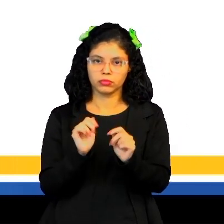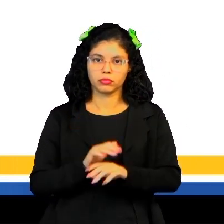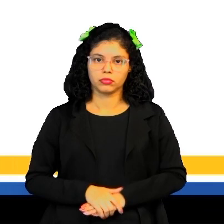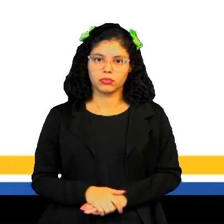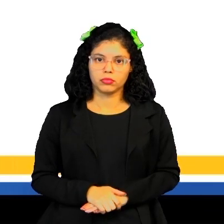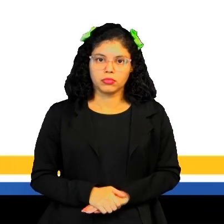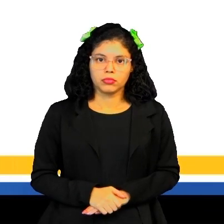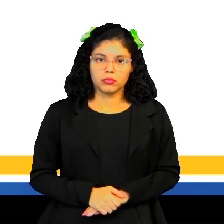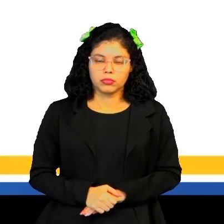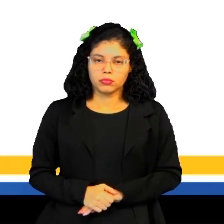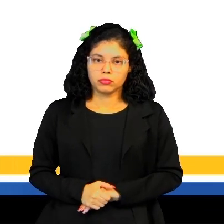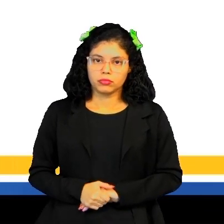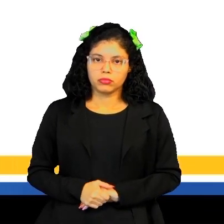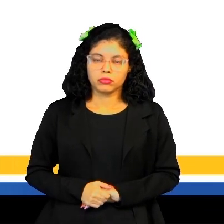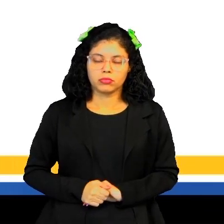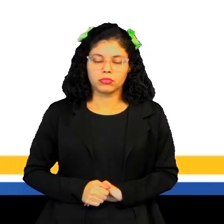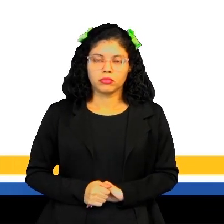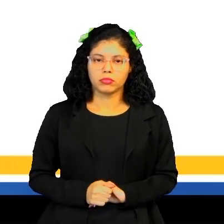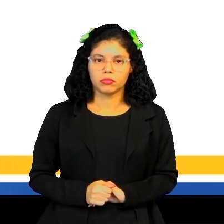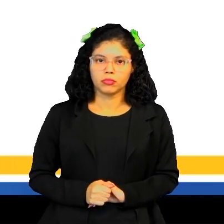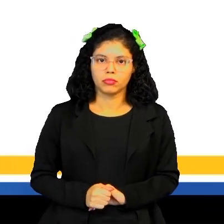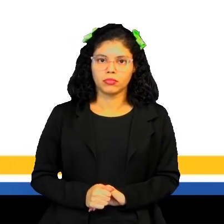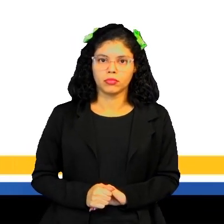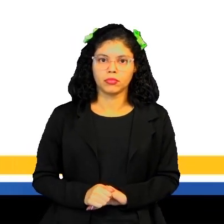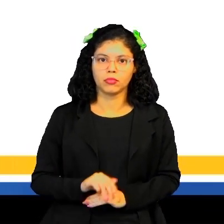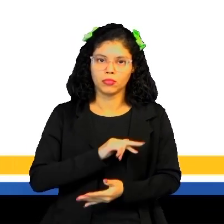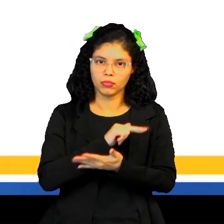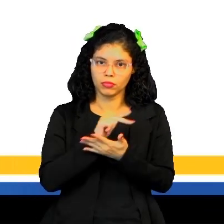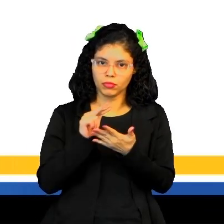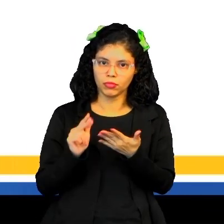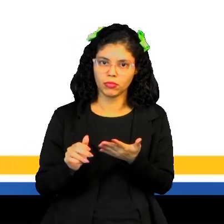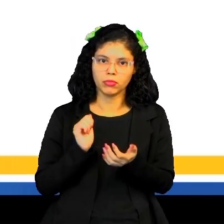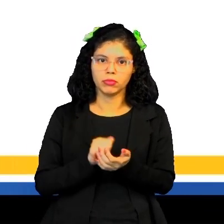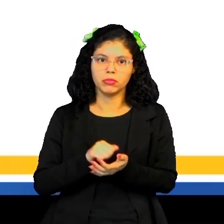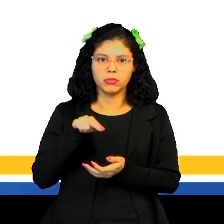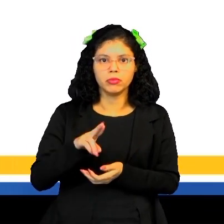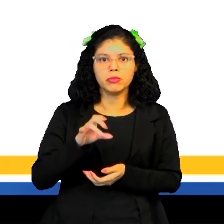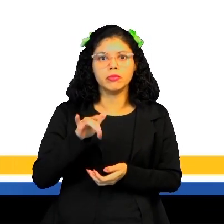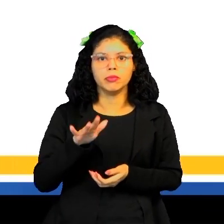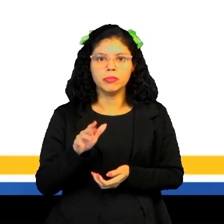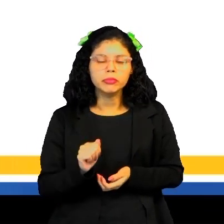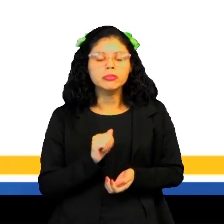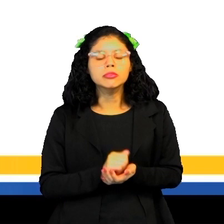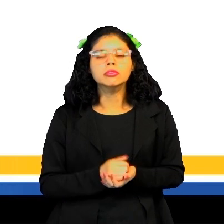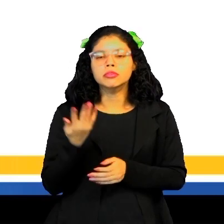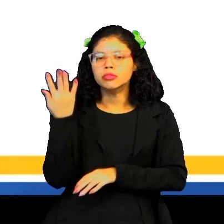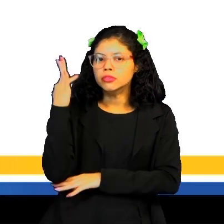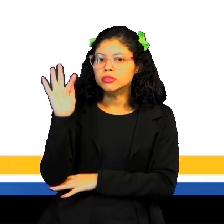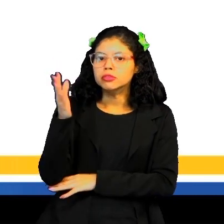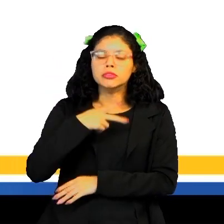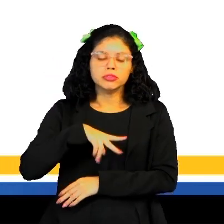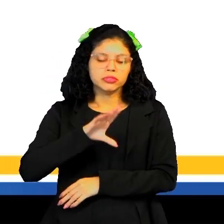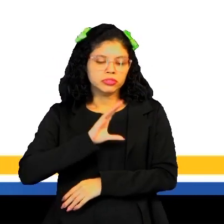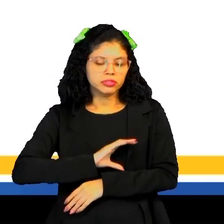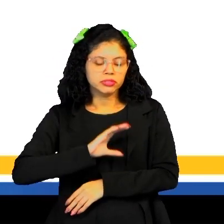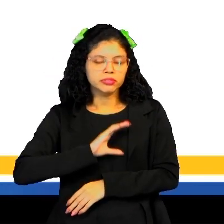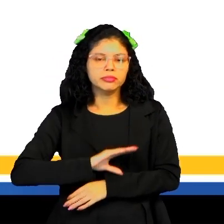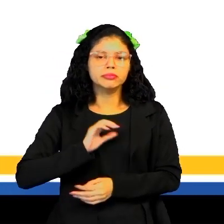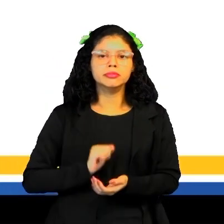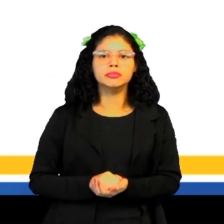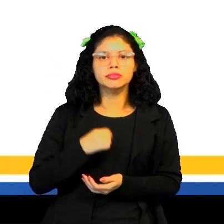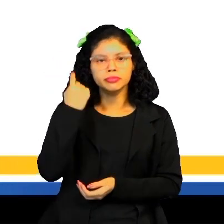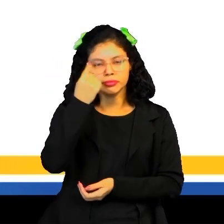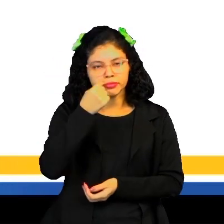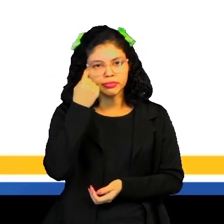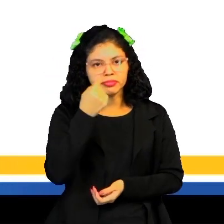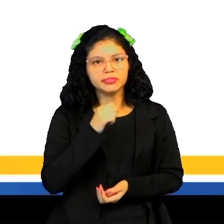tem a derivação das chamadas línguas neolatinas, né, como o francês, o português, o